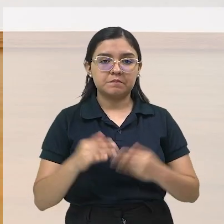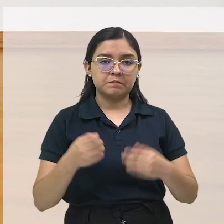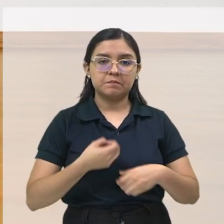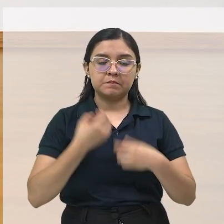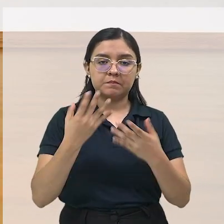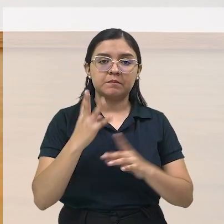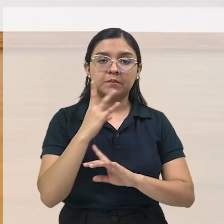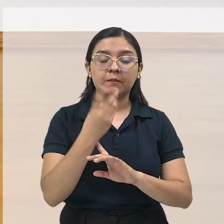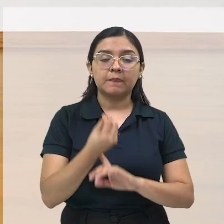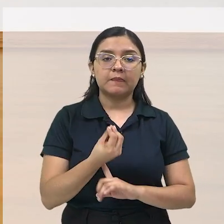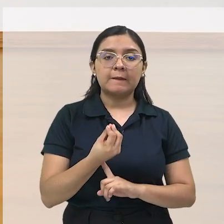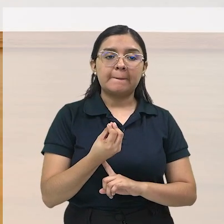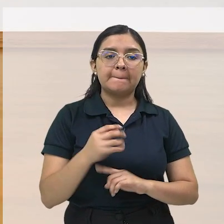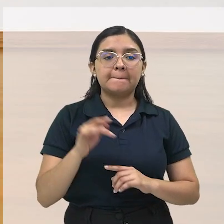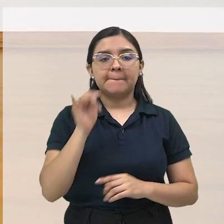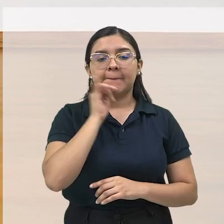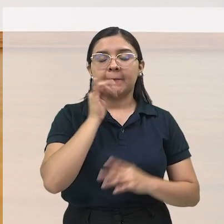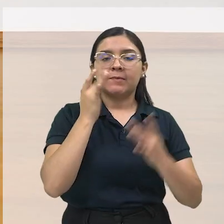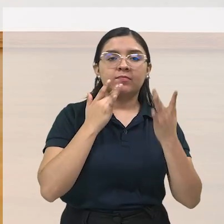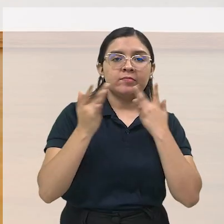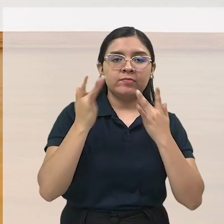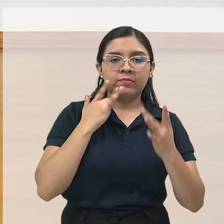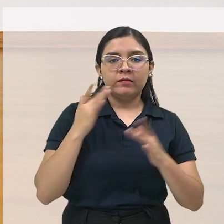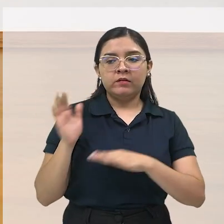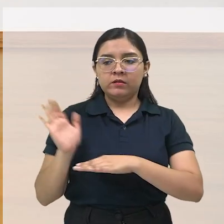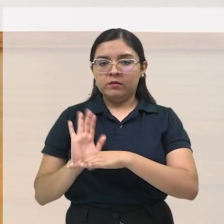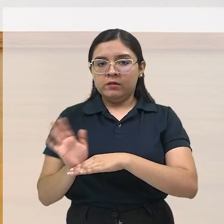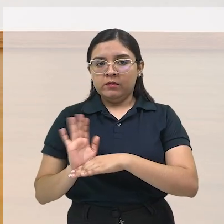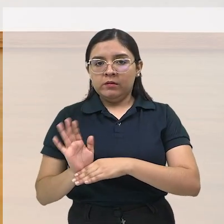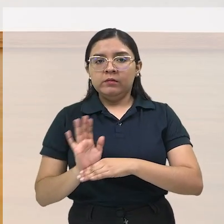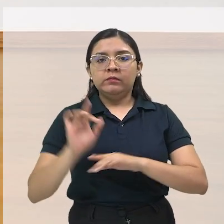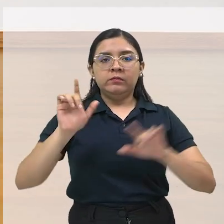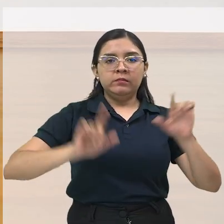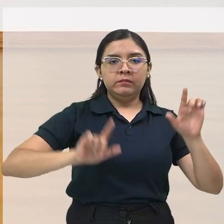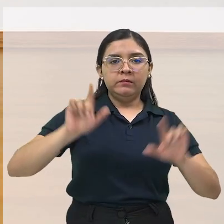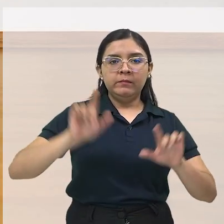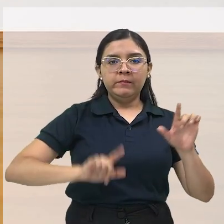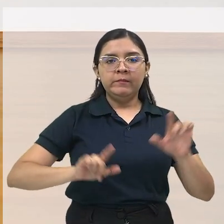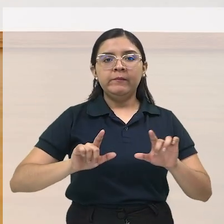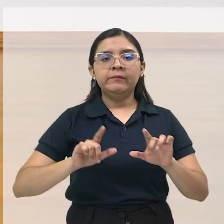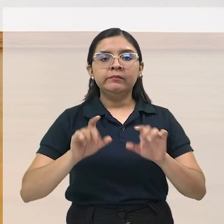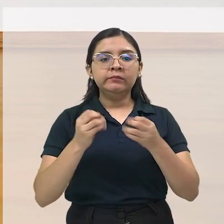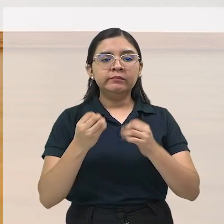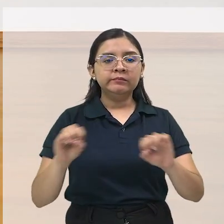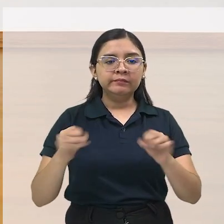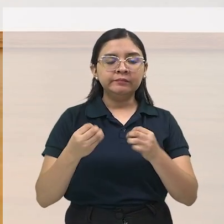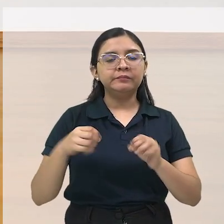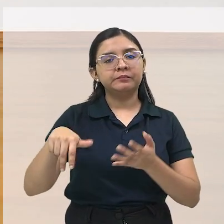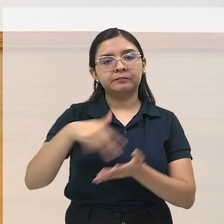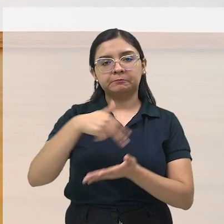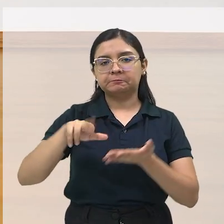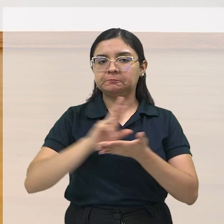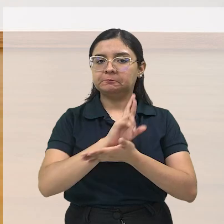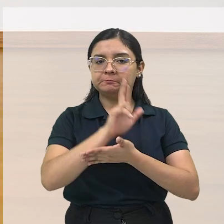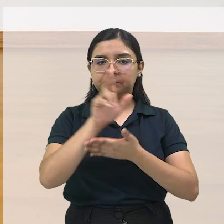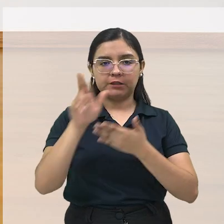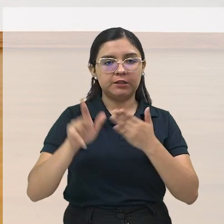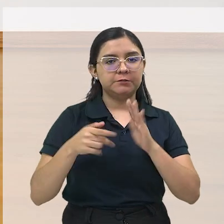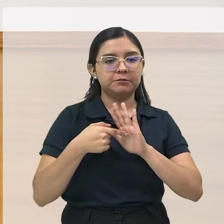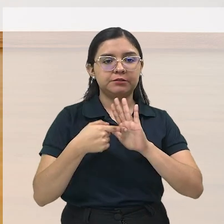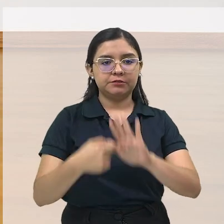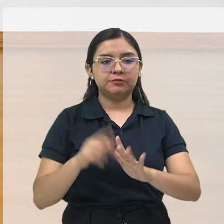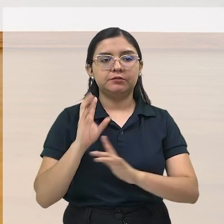expressão artística, como teatro, cinema, televisão, ópera, dança e outras